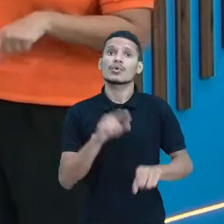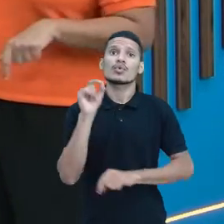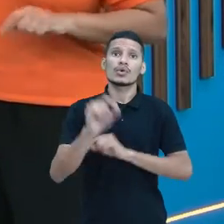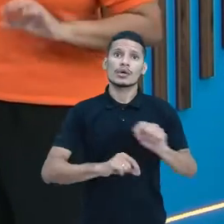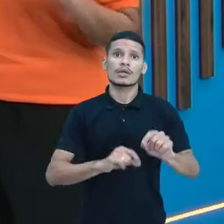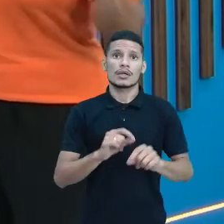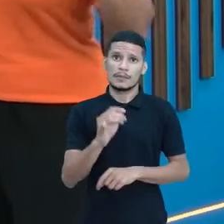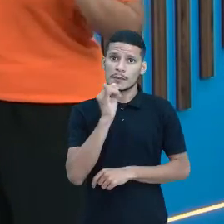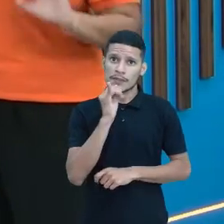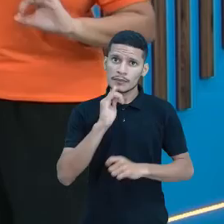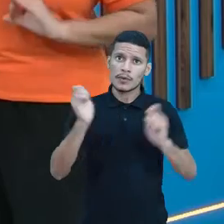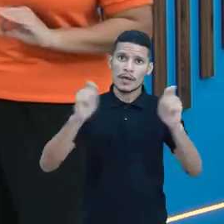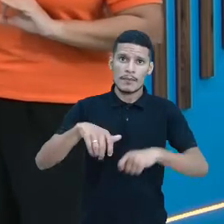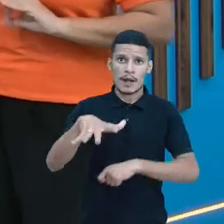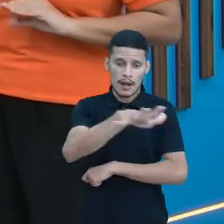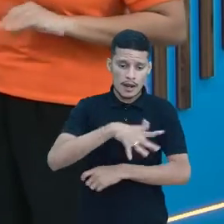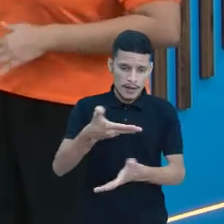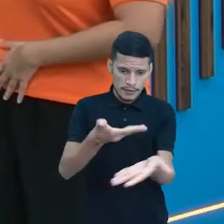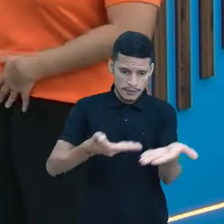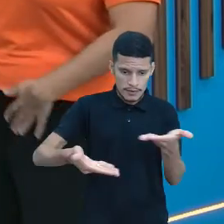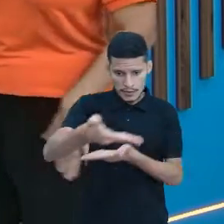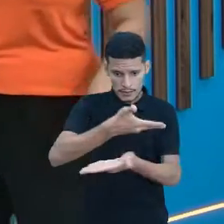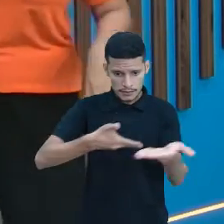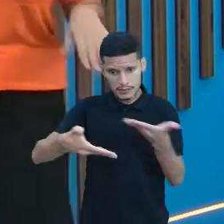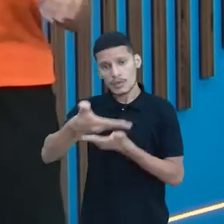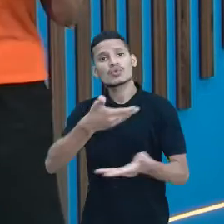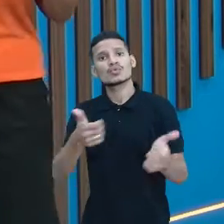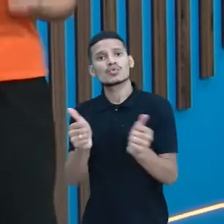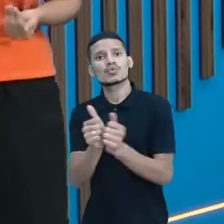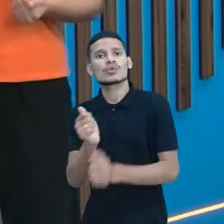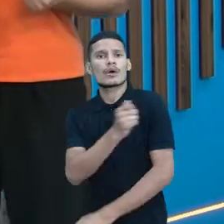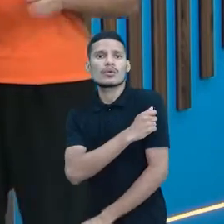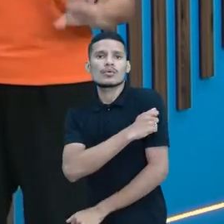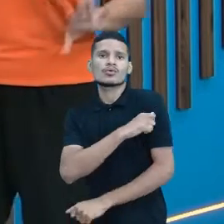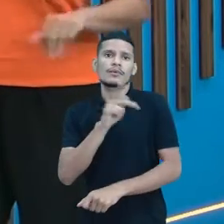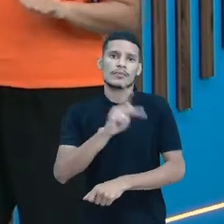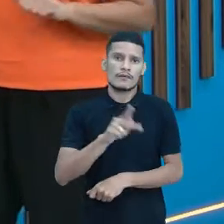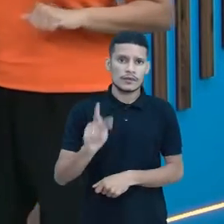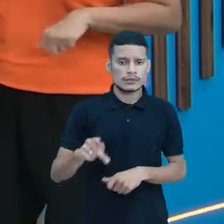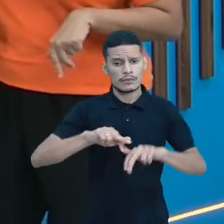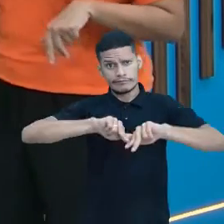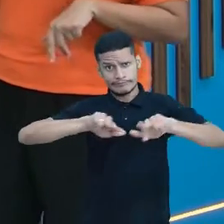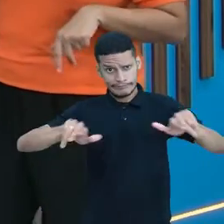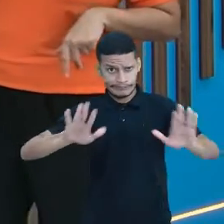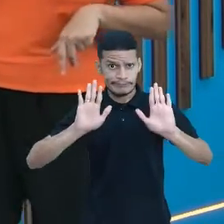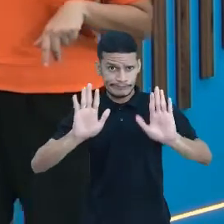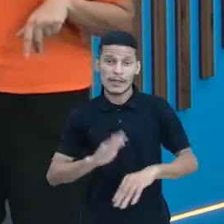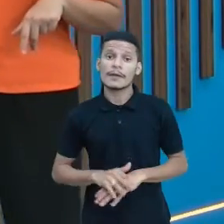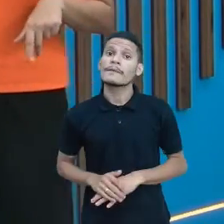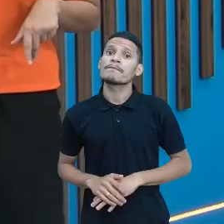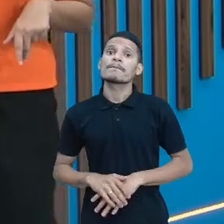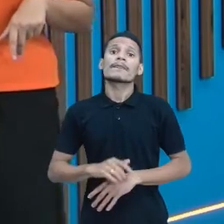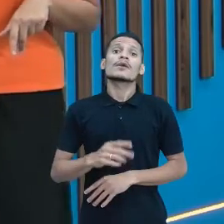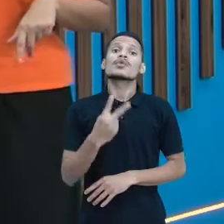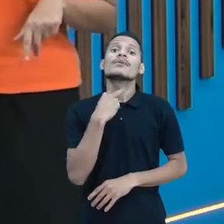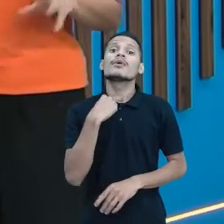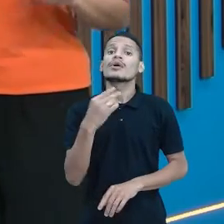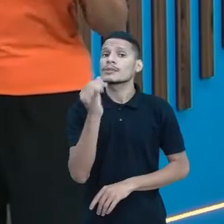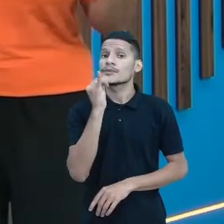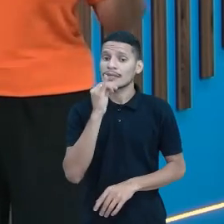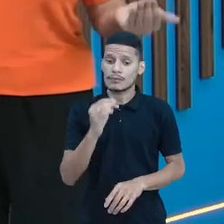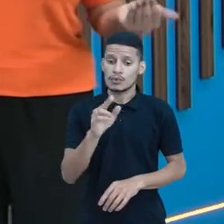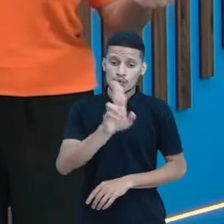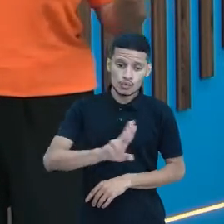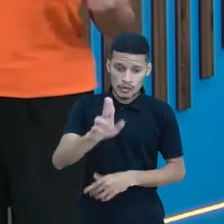de espaço de interação e consulta entre professores e aluno e etc. Não deve, no entanto, servir de espaço